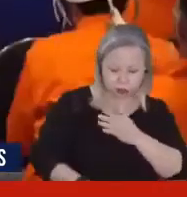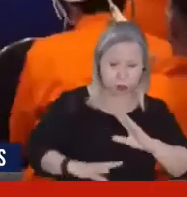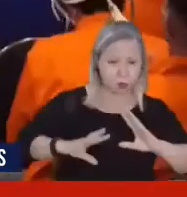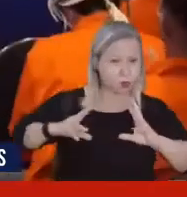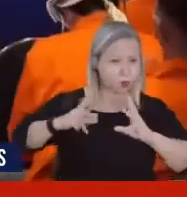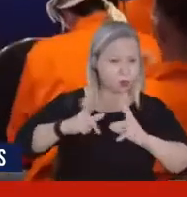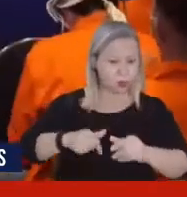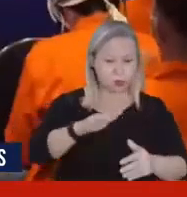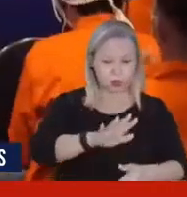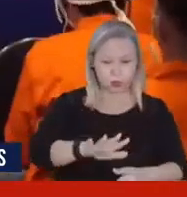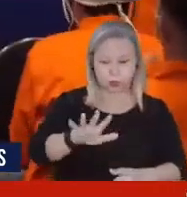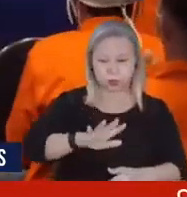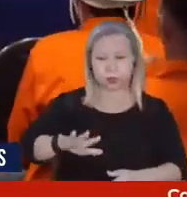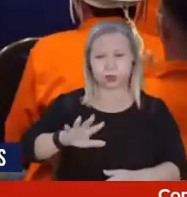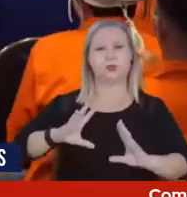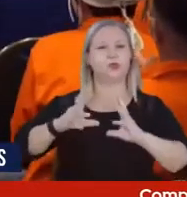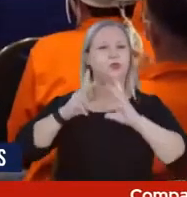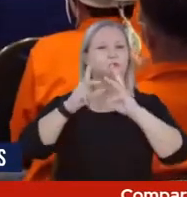obrigada. Muito bem.